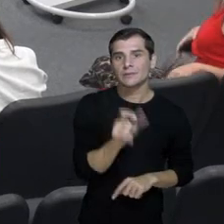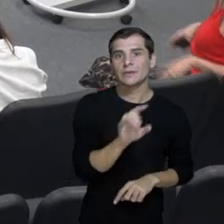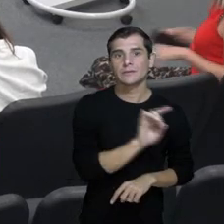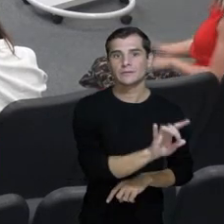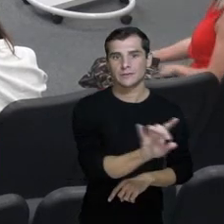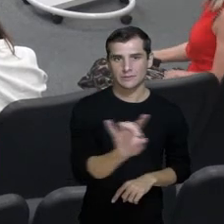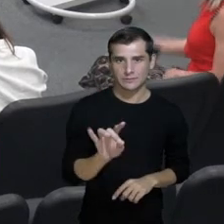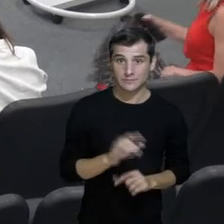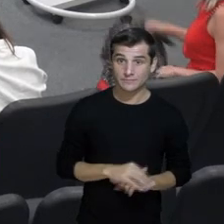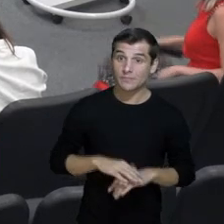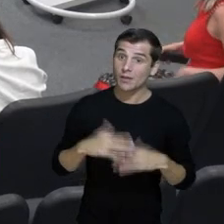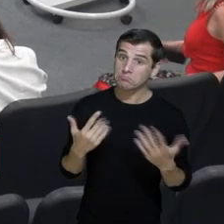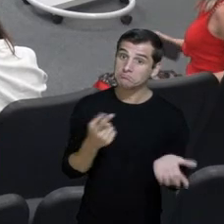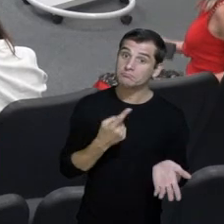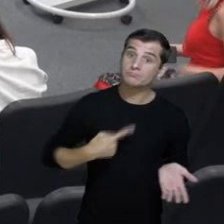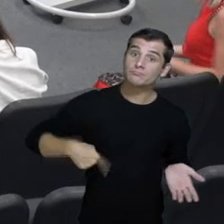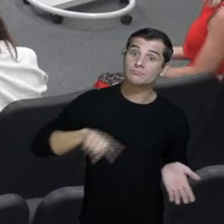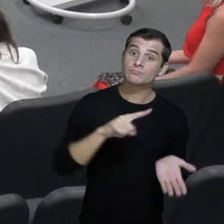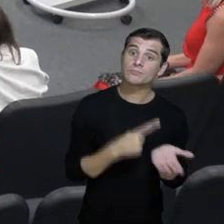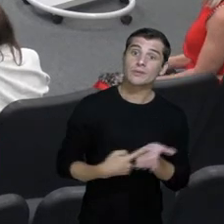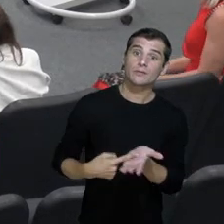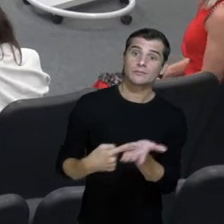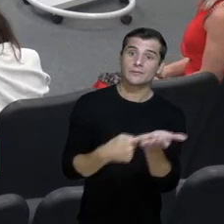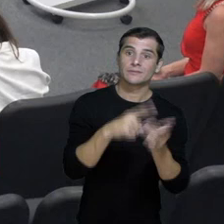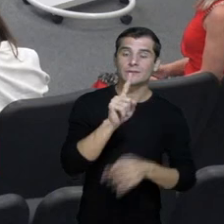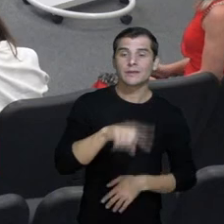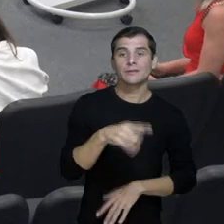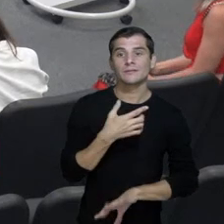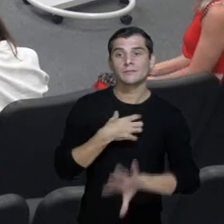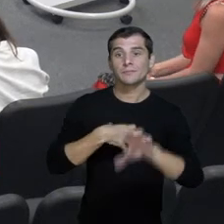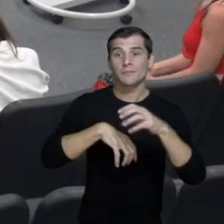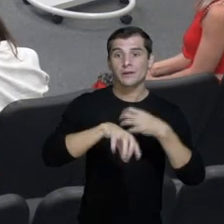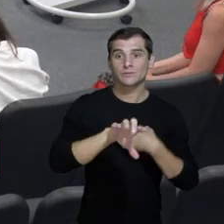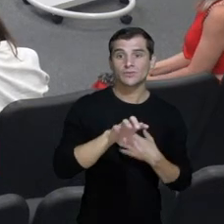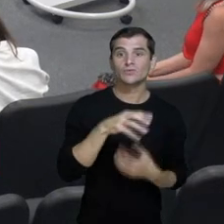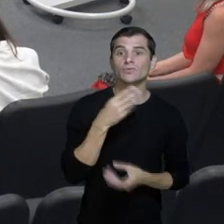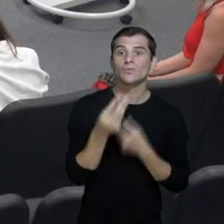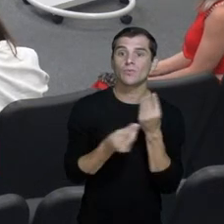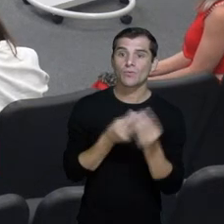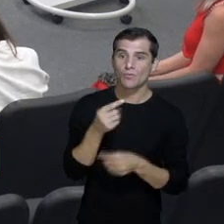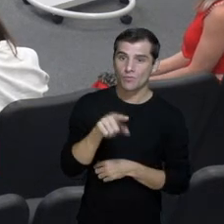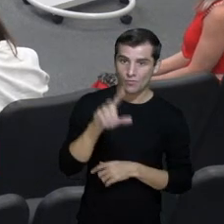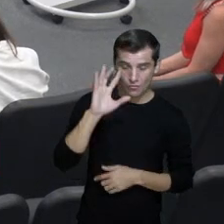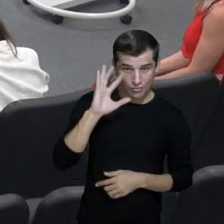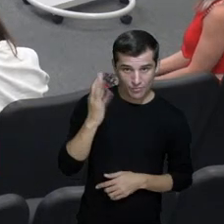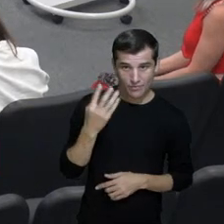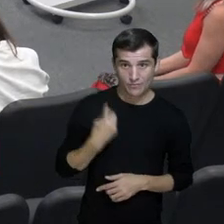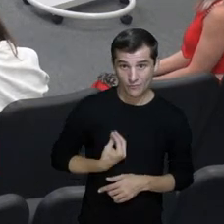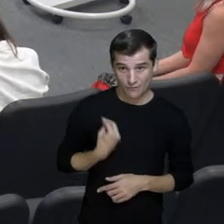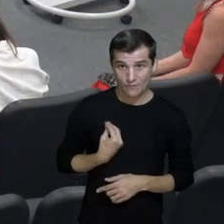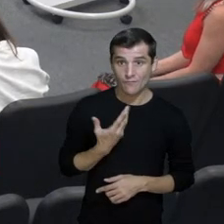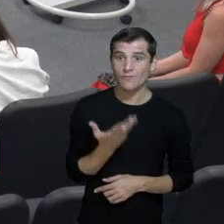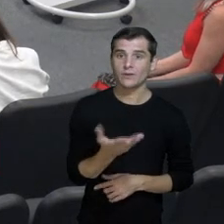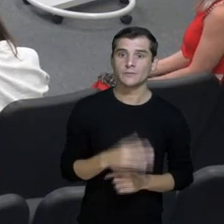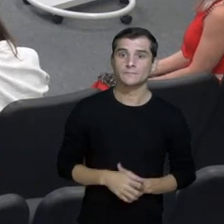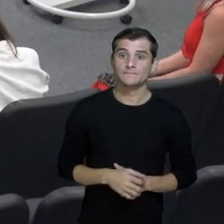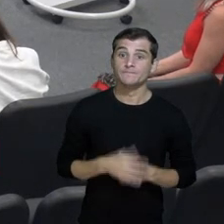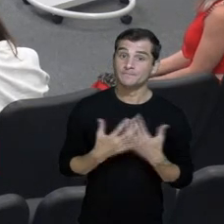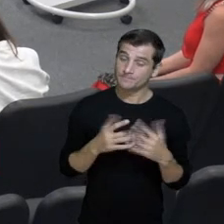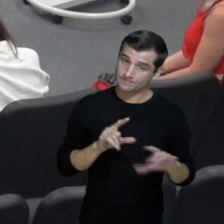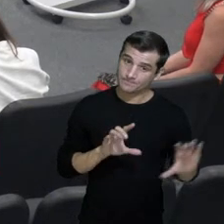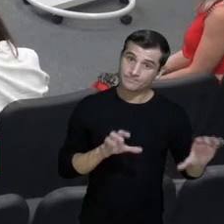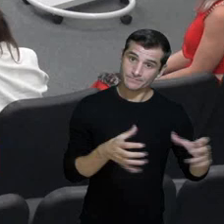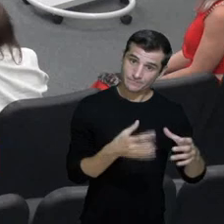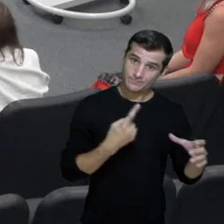num consenso de empatia né E como resolver essas questões então Eh pro nosso grupo a